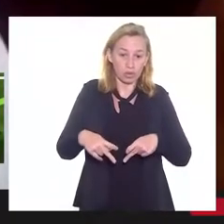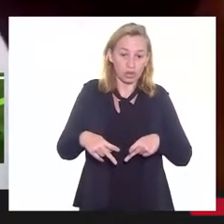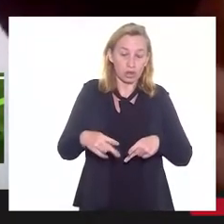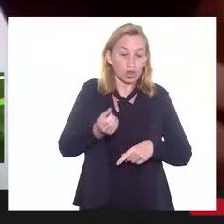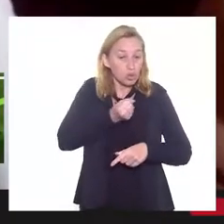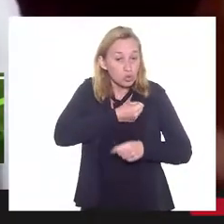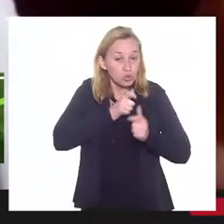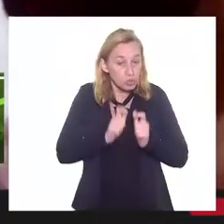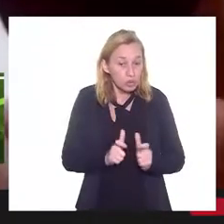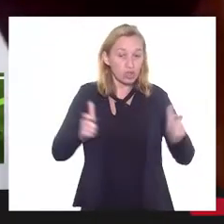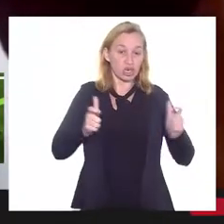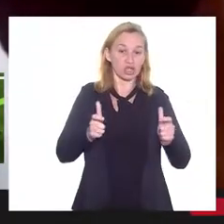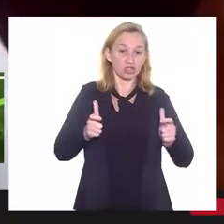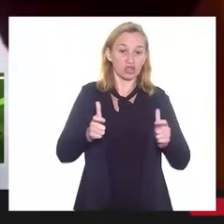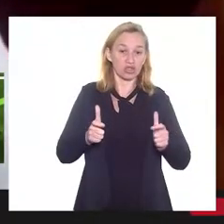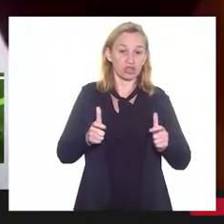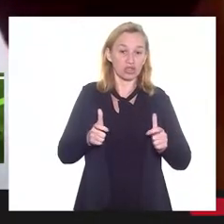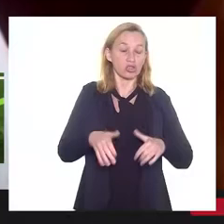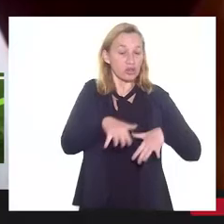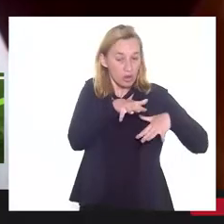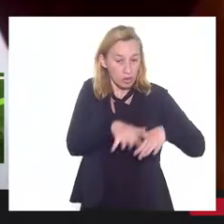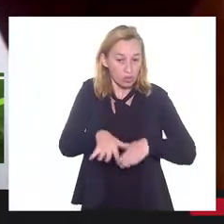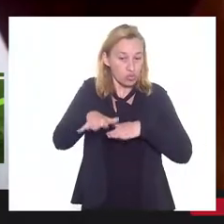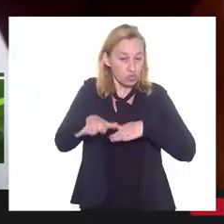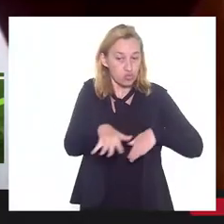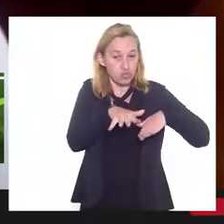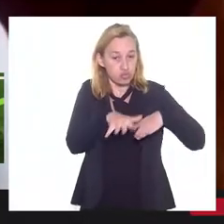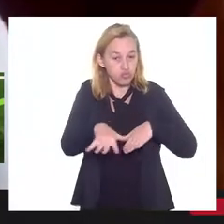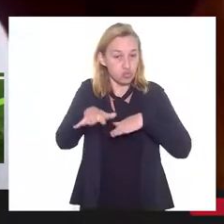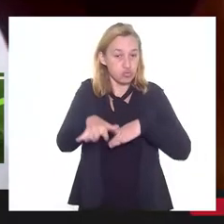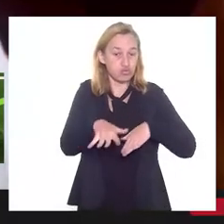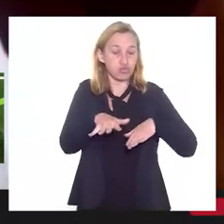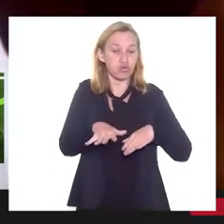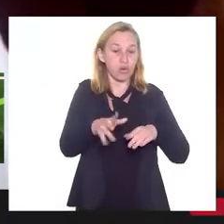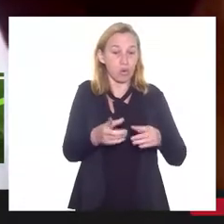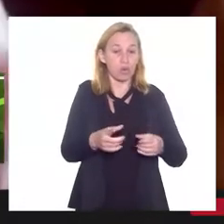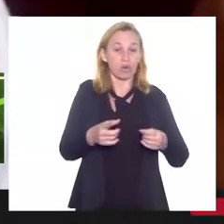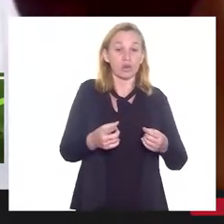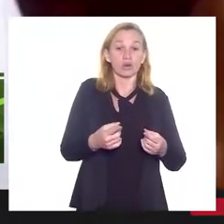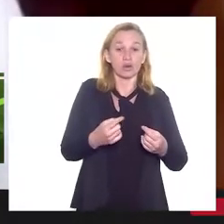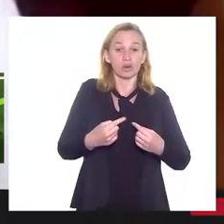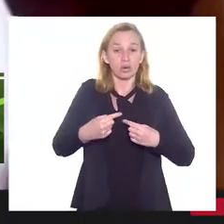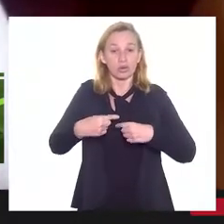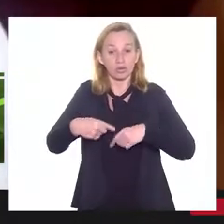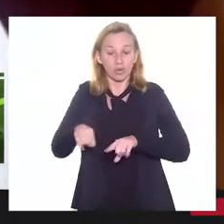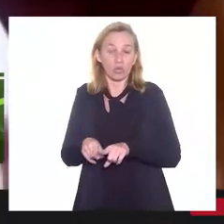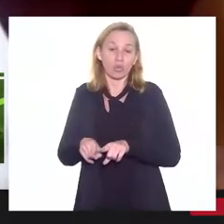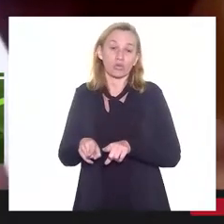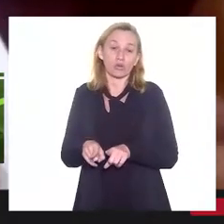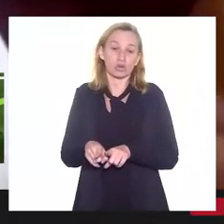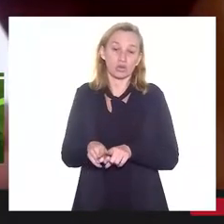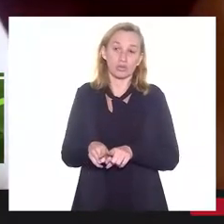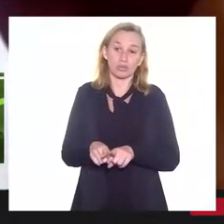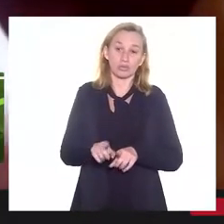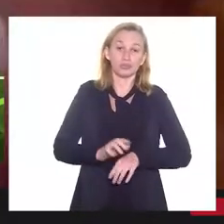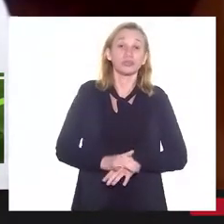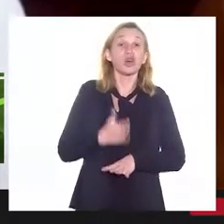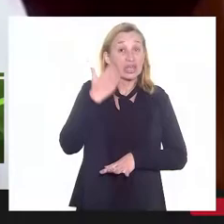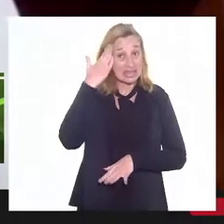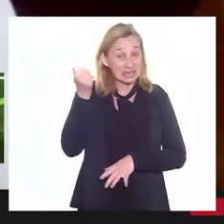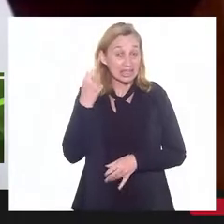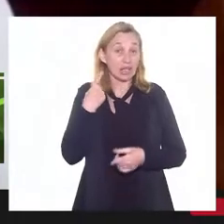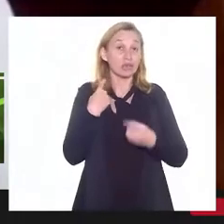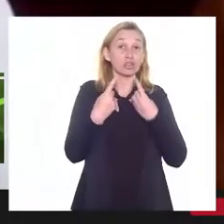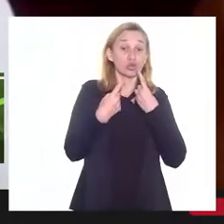grande massa é que é atingida nesse processo a gente sabe que o